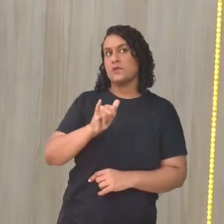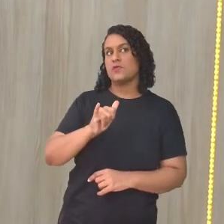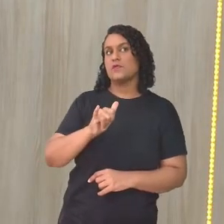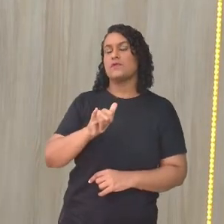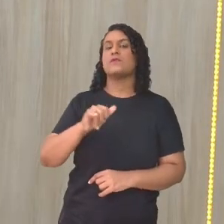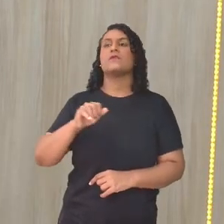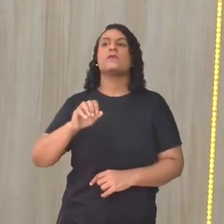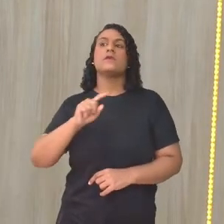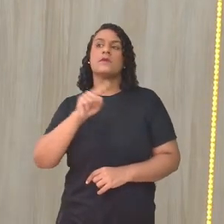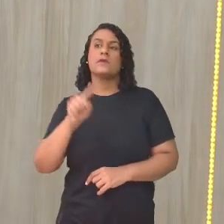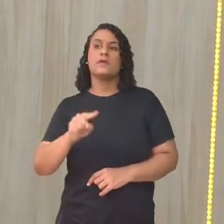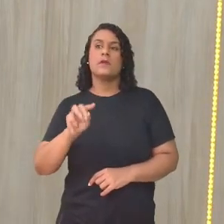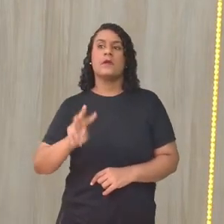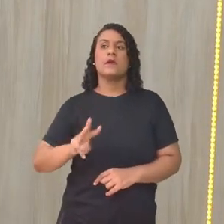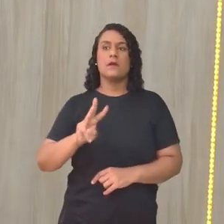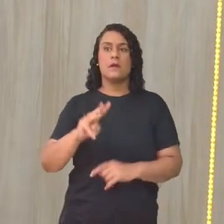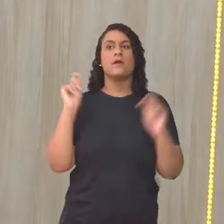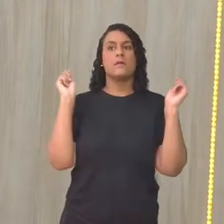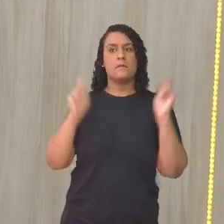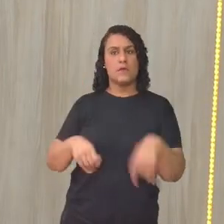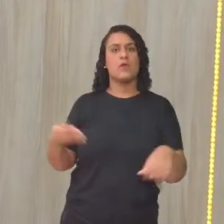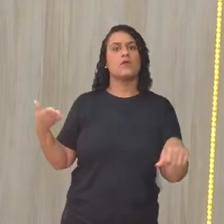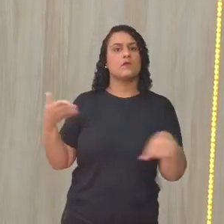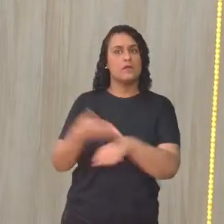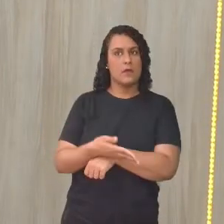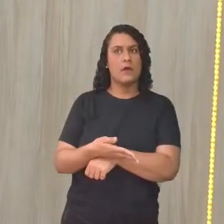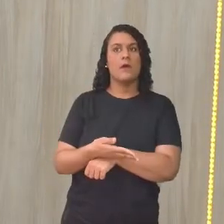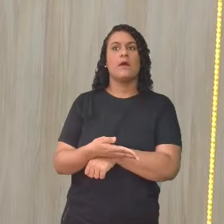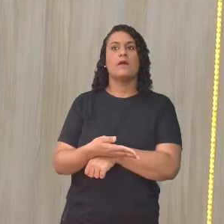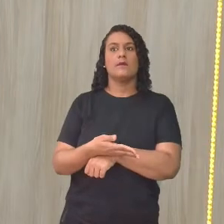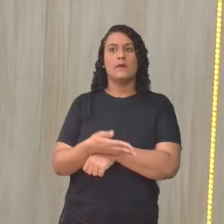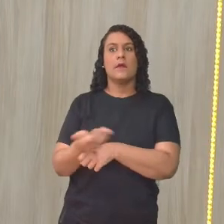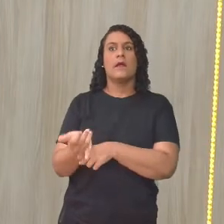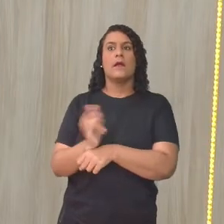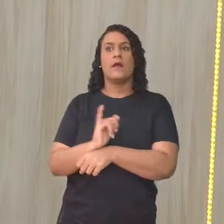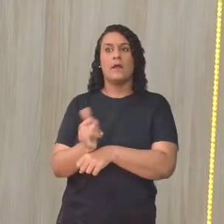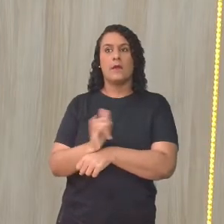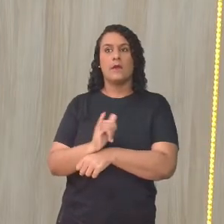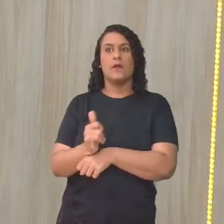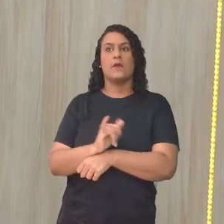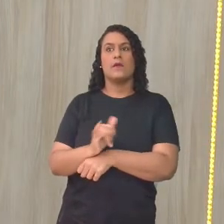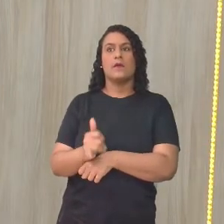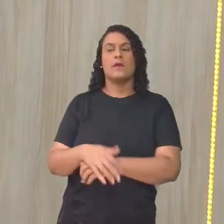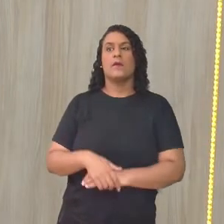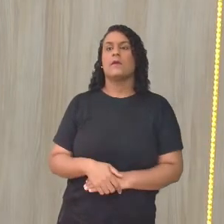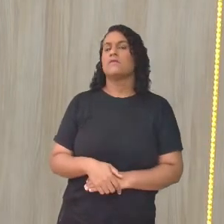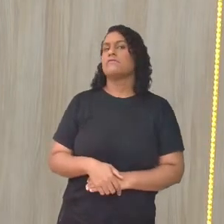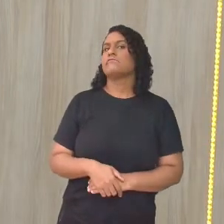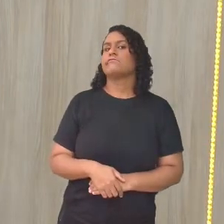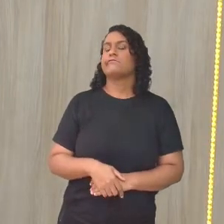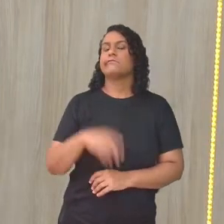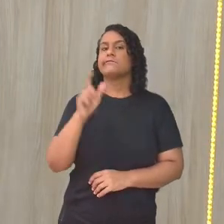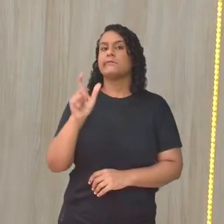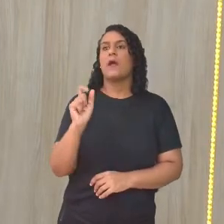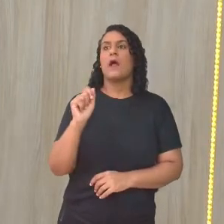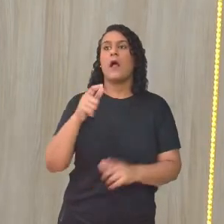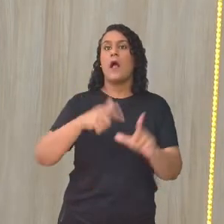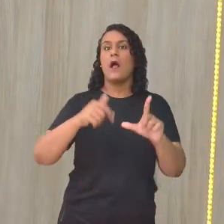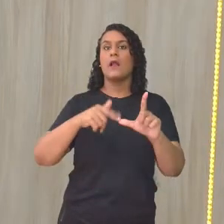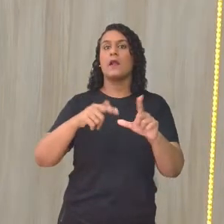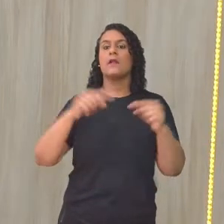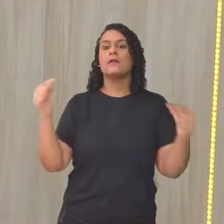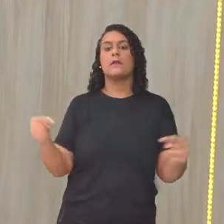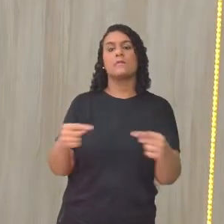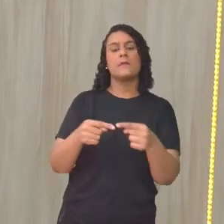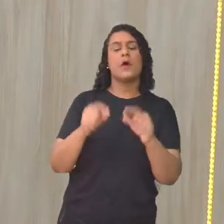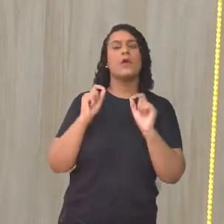W, você pode comentar aí no YouTube, pode comentar no aplicativo, e aí ver quem seriam as letrinhas correspondentes aí para